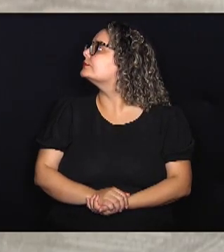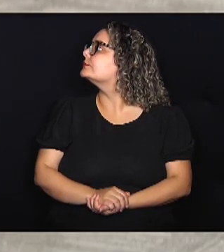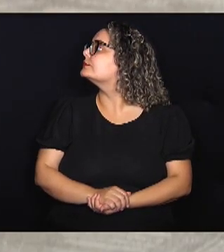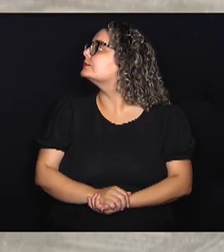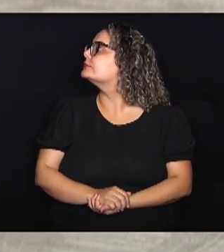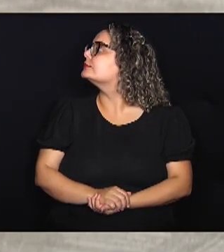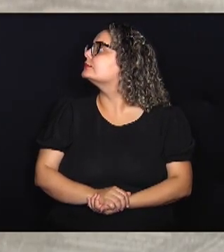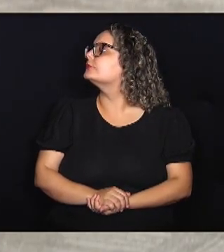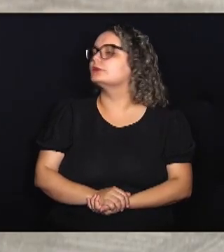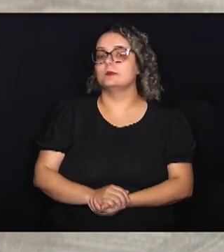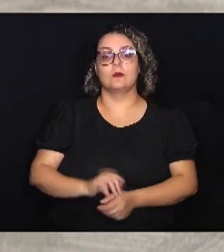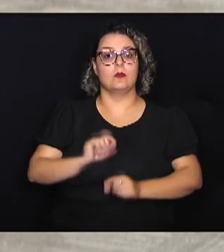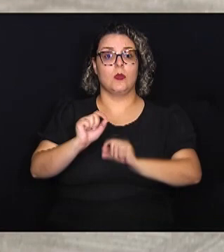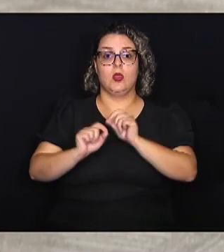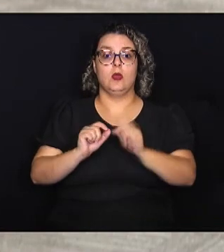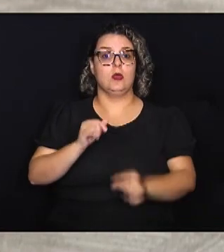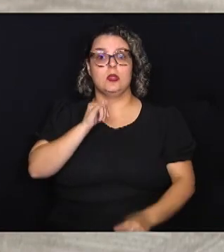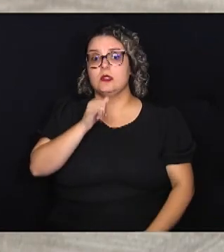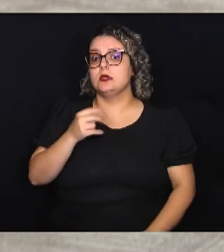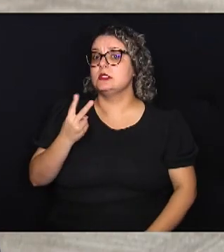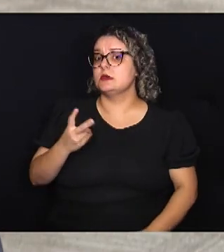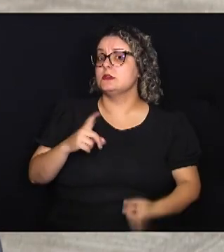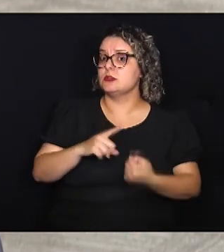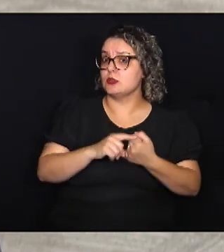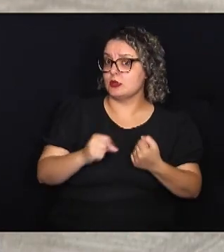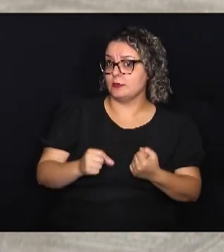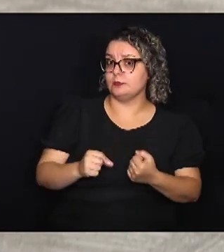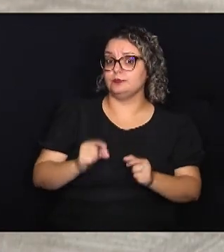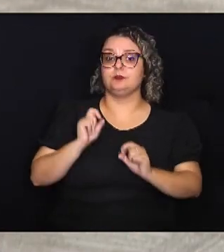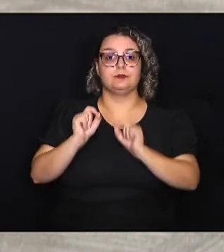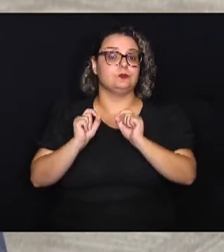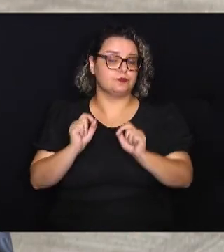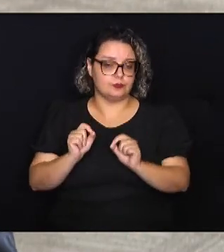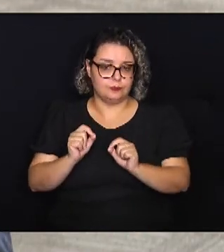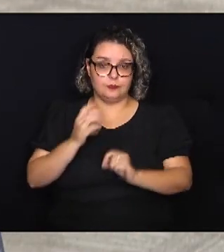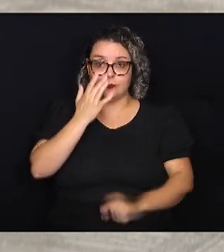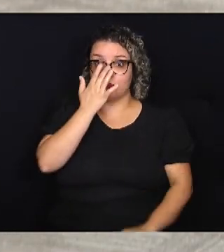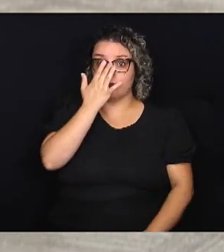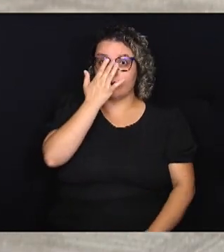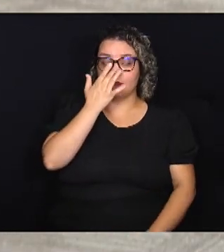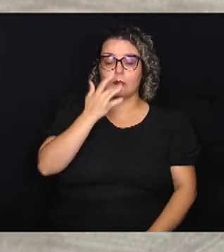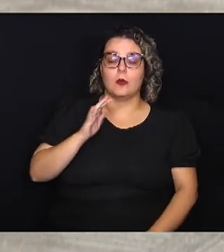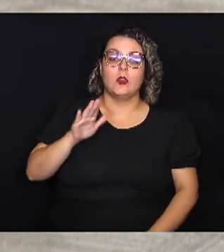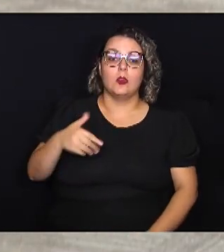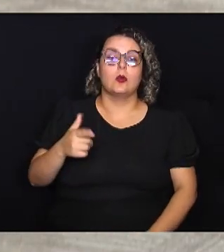O que diz esses dois artigos? Ele diz o seguinte, que quando você tem